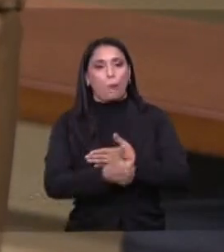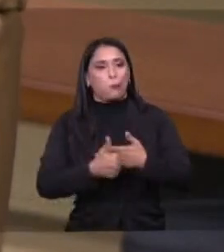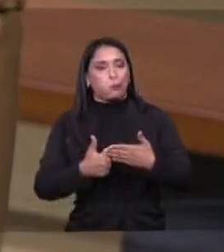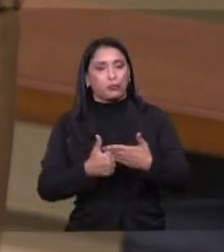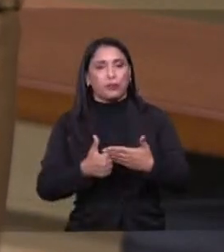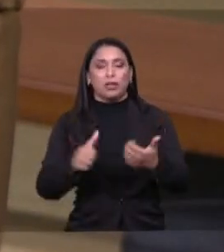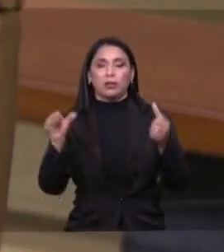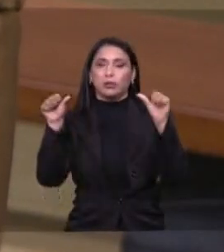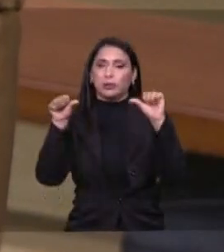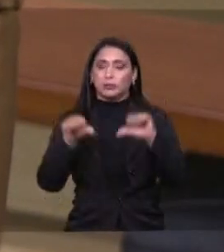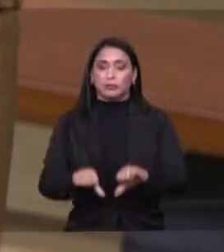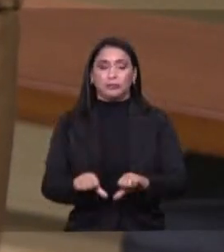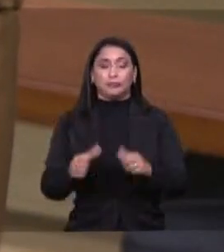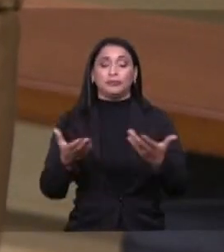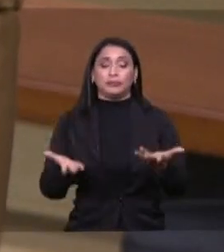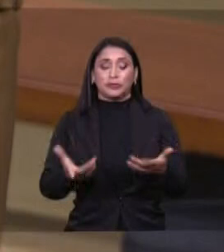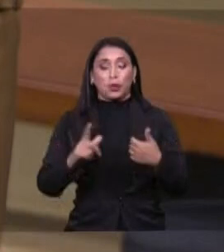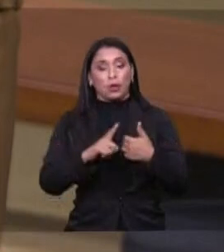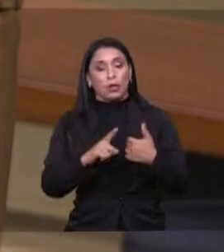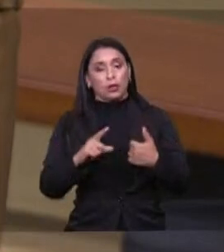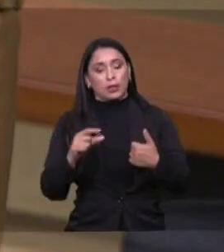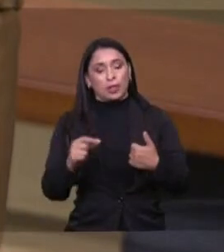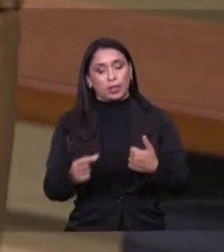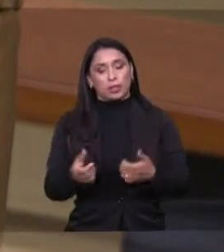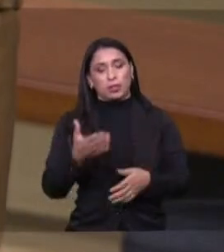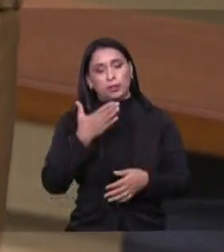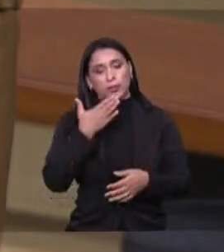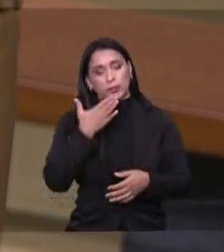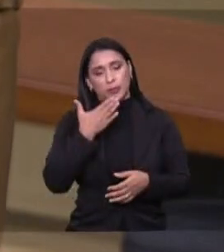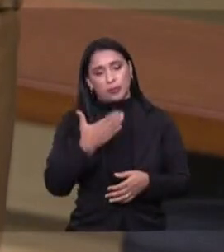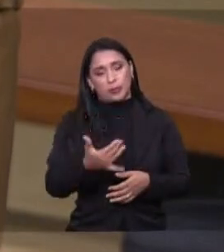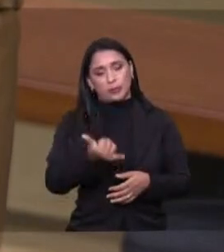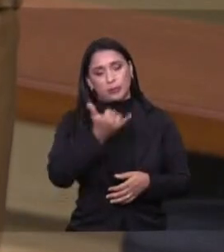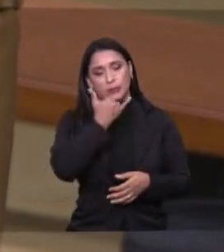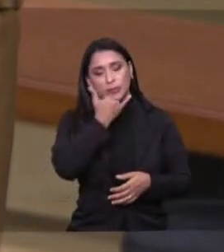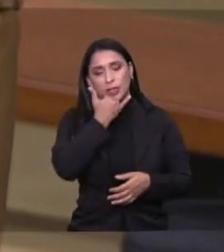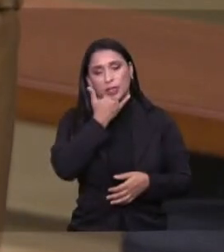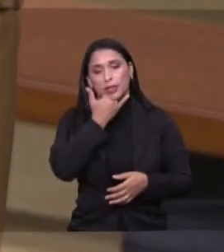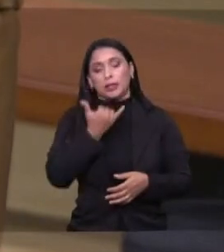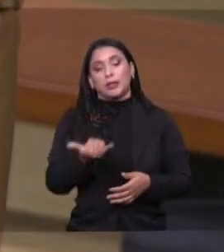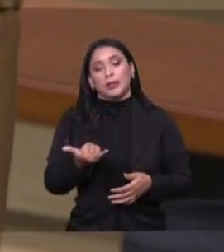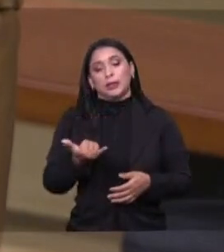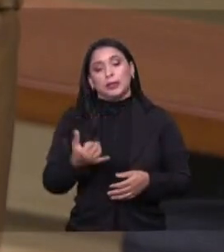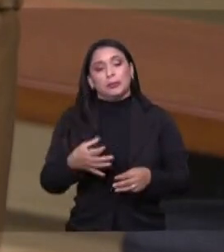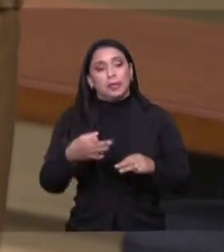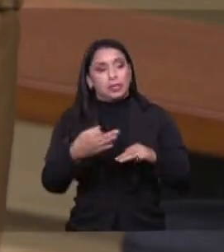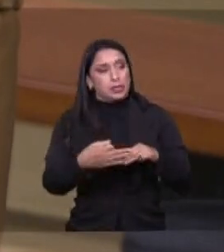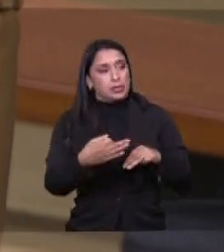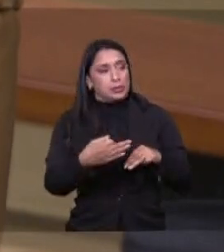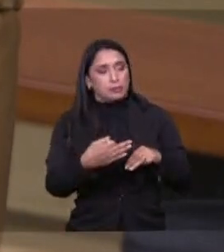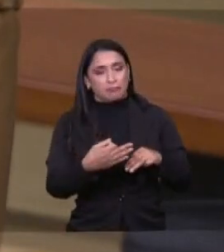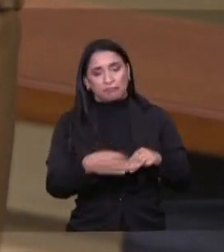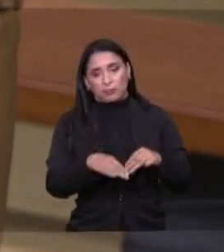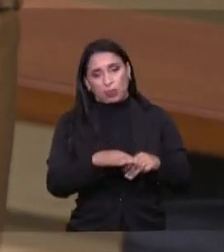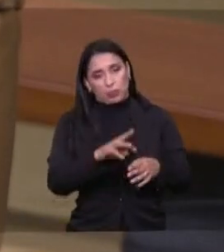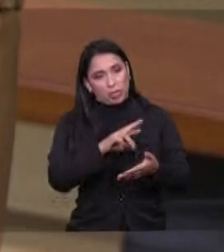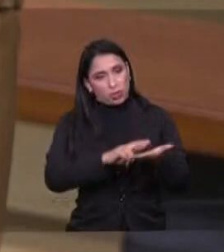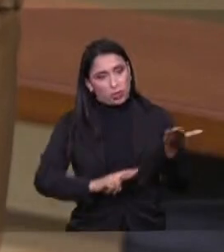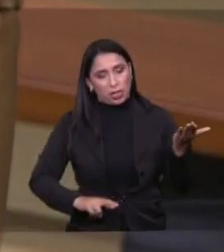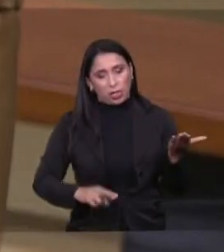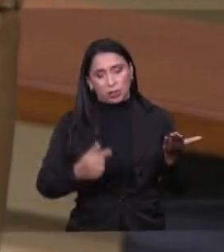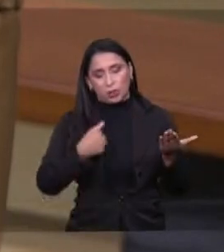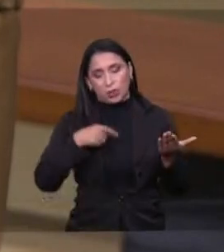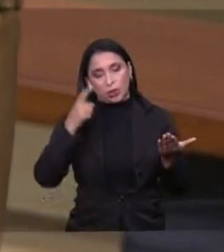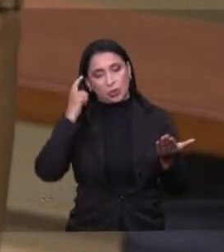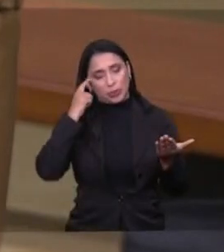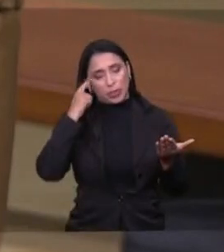esses artigos, a meu ver, pedindo vênia, na parte em que divirjo do eminente ministro relator, me parece que são